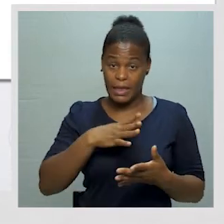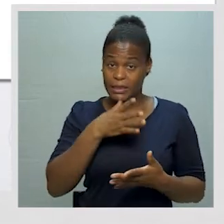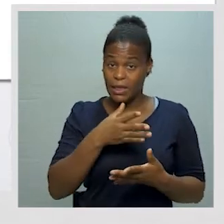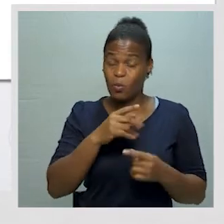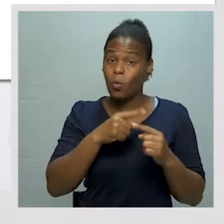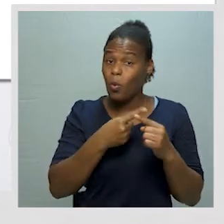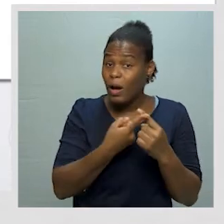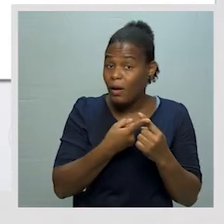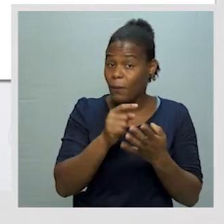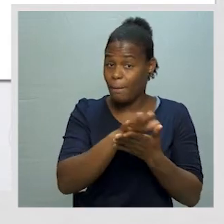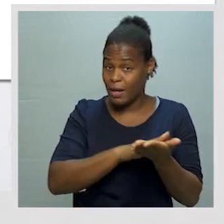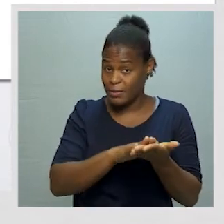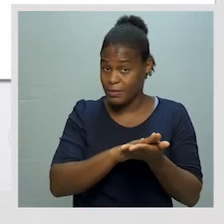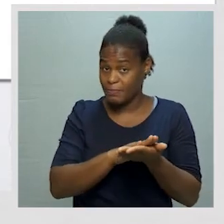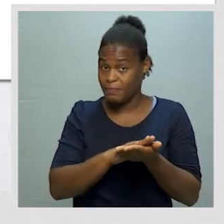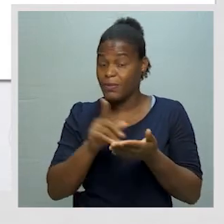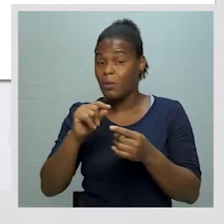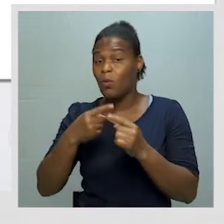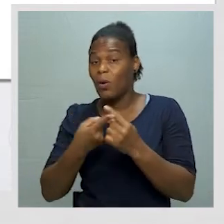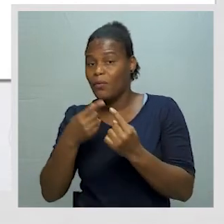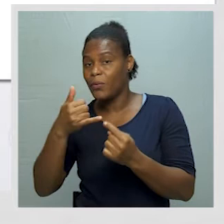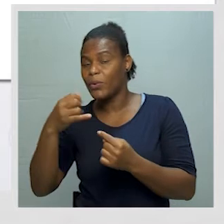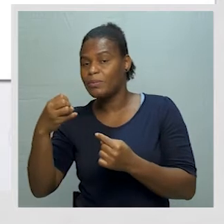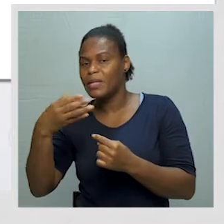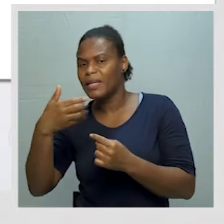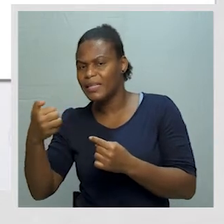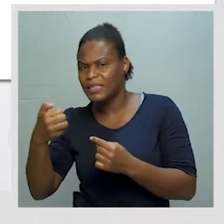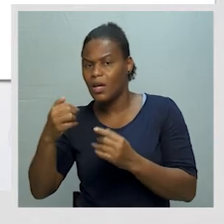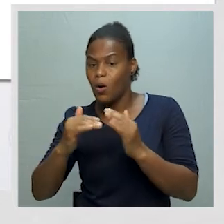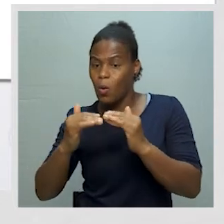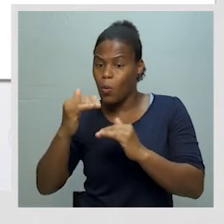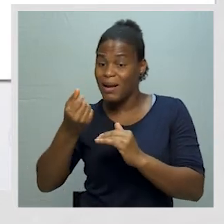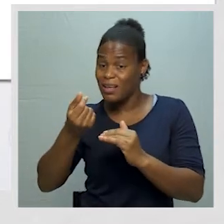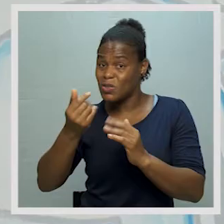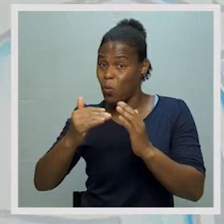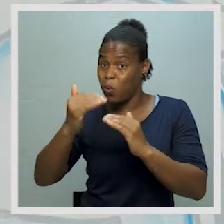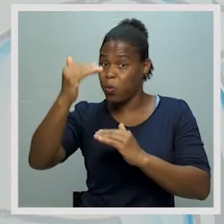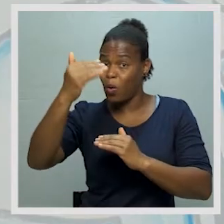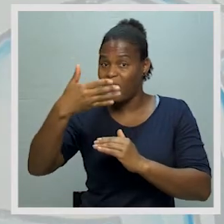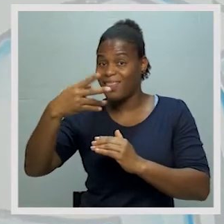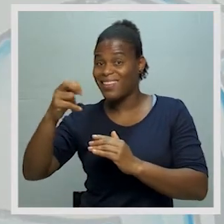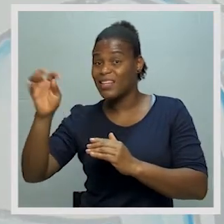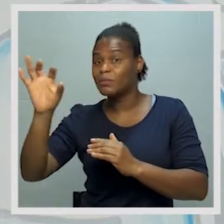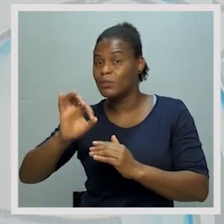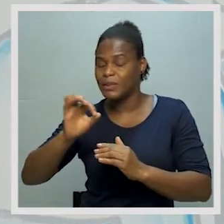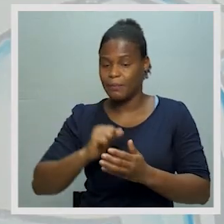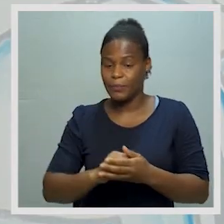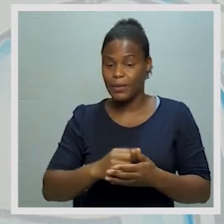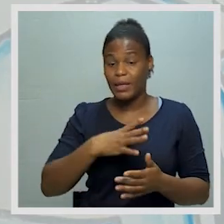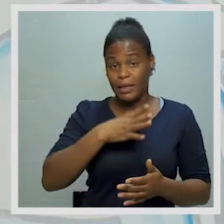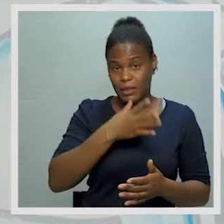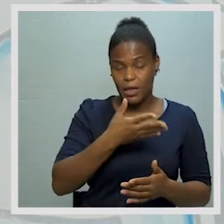base e 2015 houve um aumento de preço de 13%. Ou seja, se o